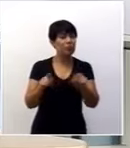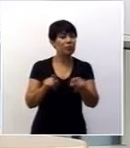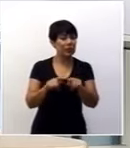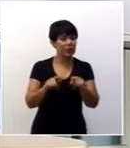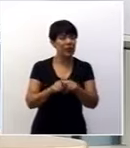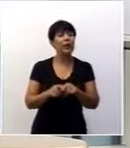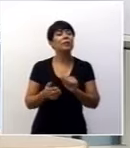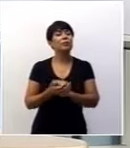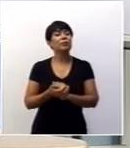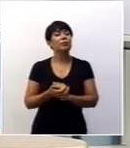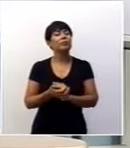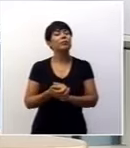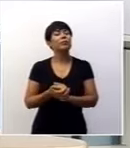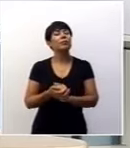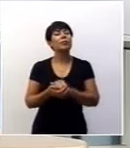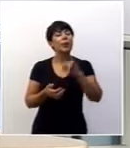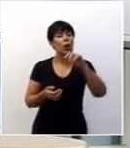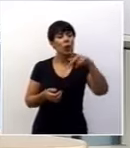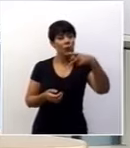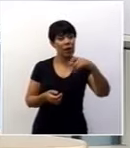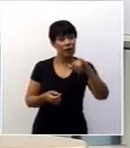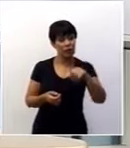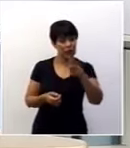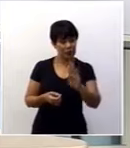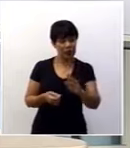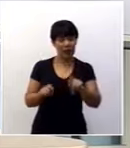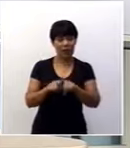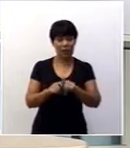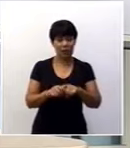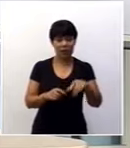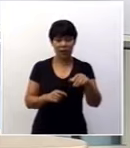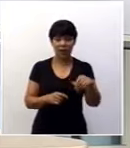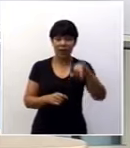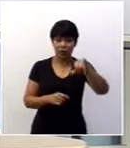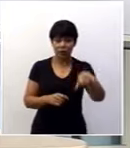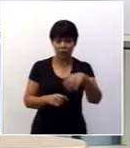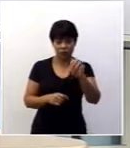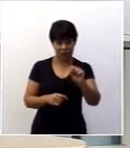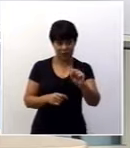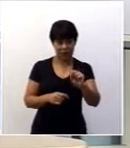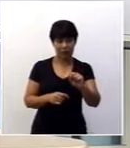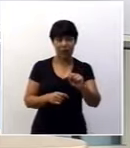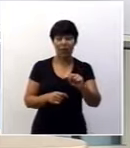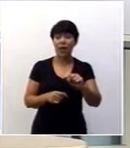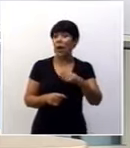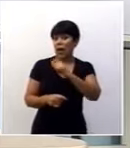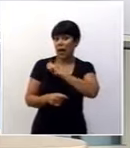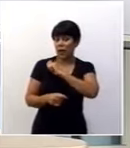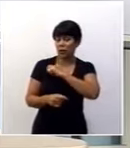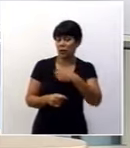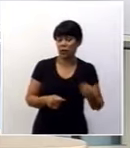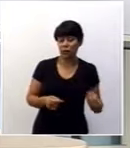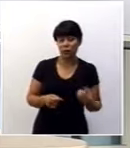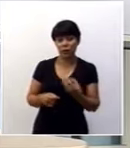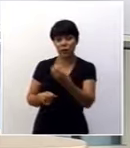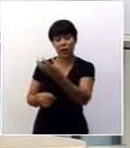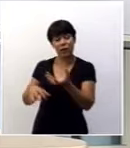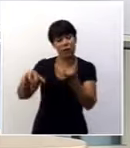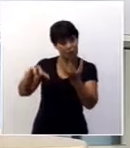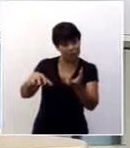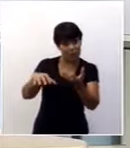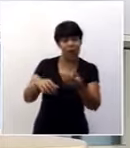Programa Parlamento Jovem Brasileiro, quanto o Jovem Senador, os alunos vão até Brasília, quem for selecionado, e vão ter a experiência lá de